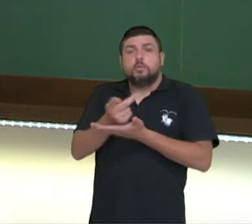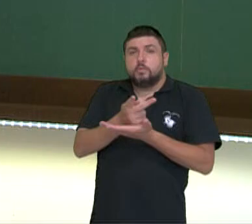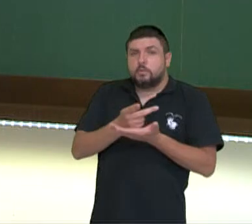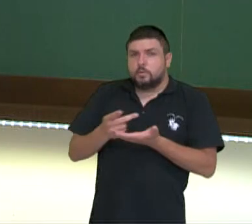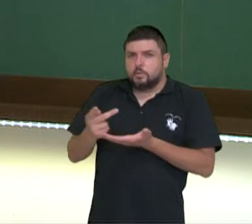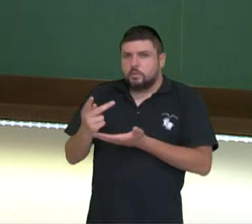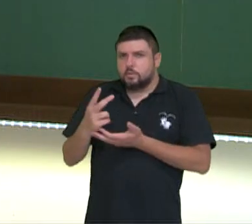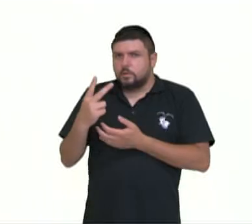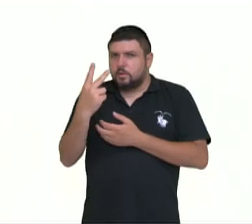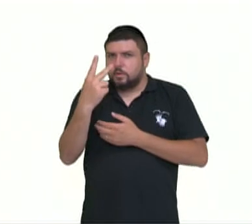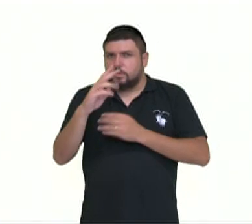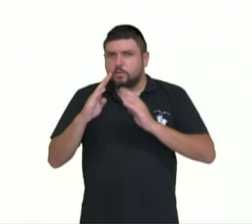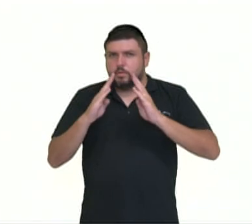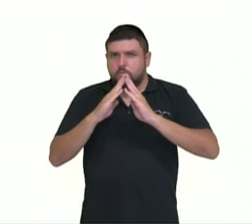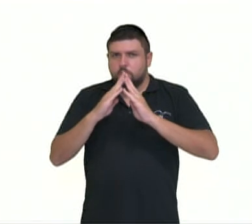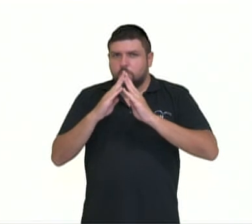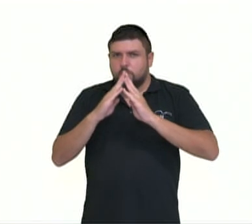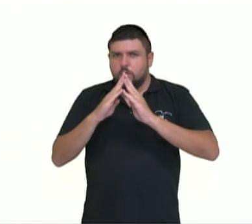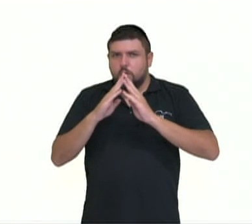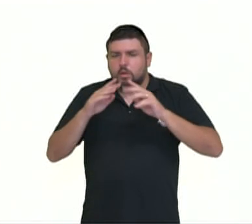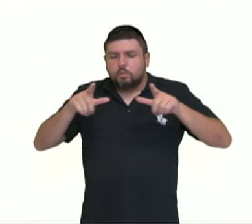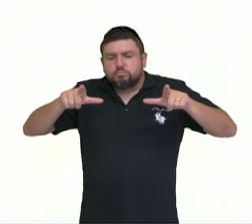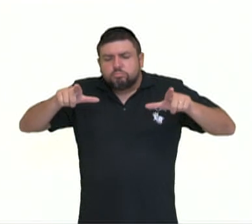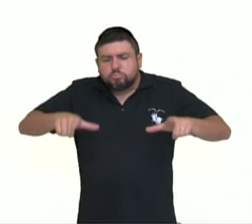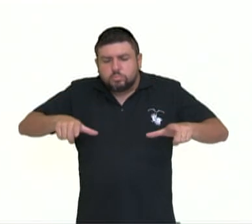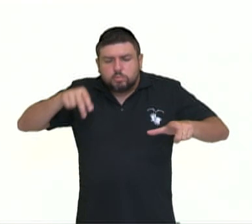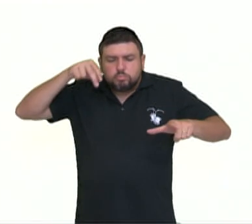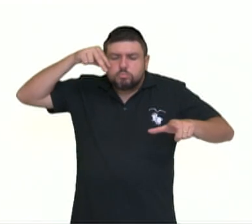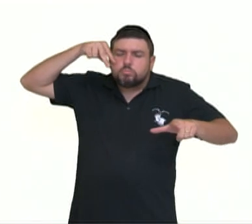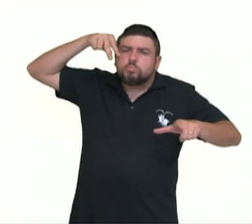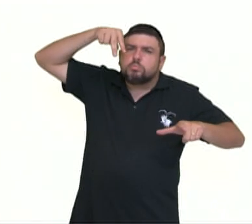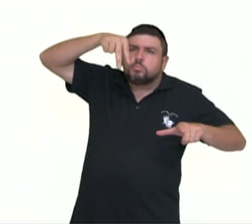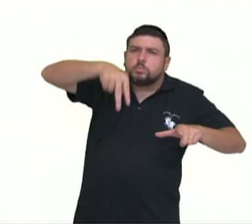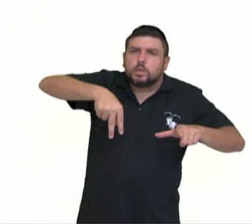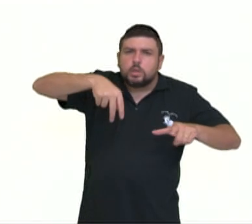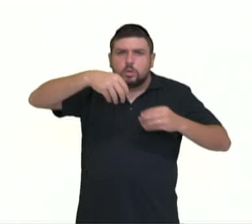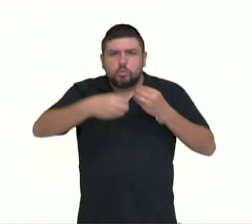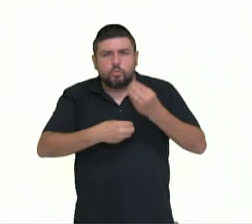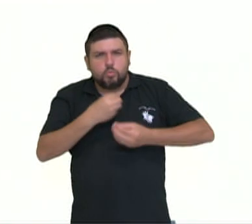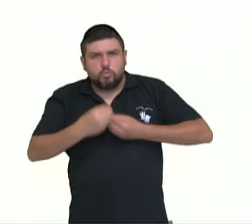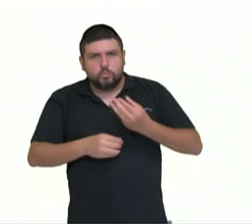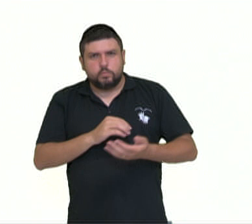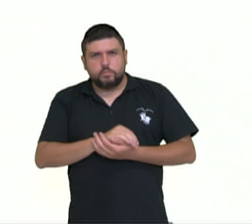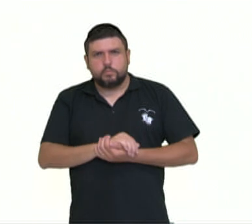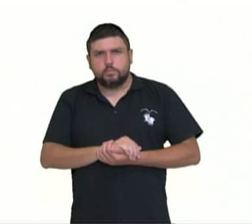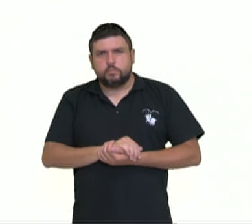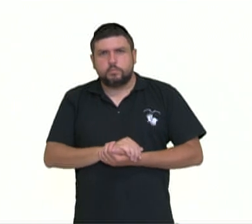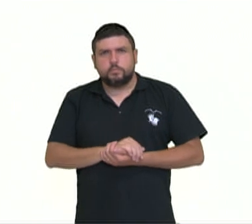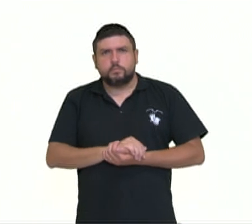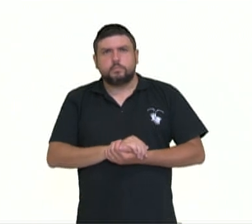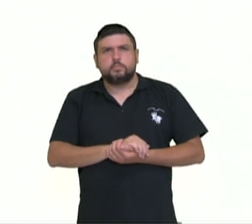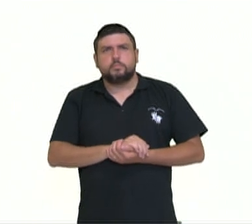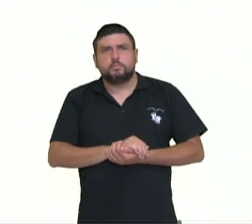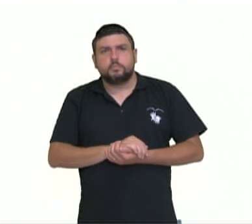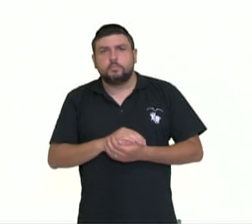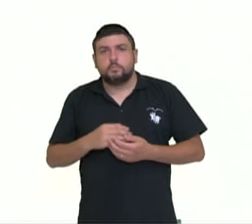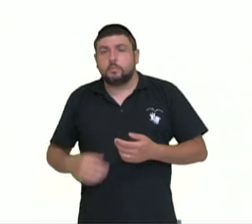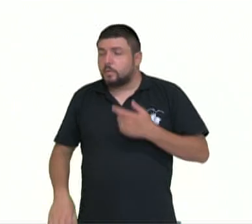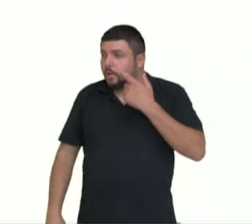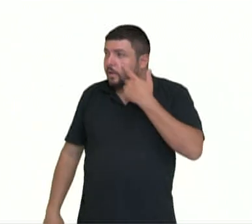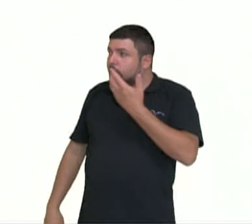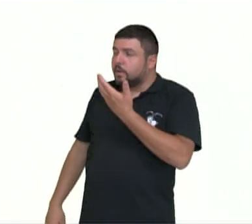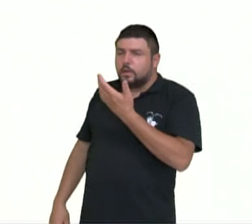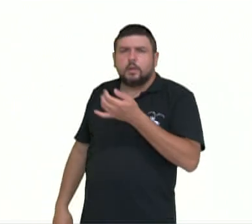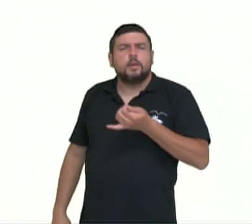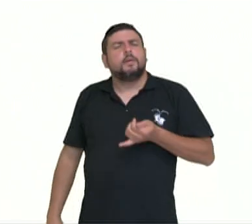casa. Então você vai fazer um desenho, registrar no seu caderno como que é a sua casa, Belezinha? Eu trouxe aqui um